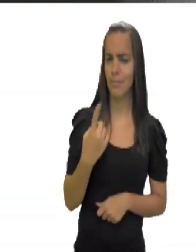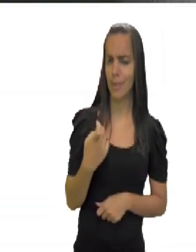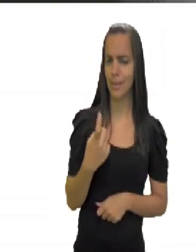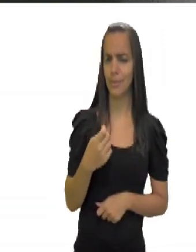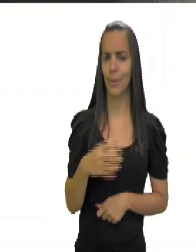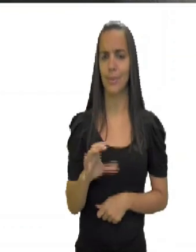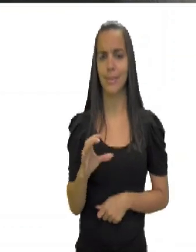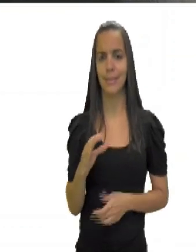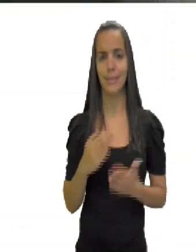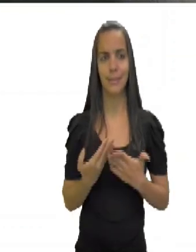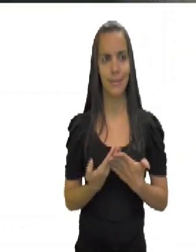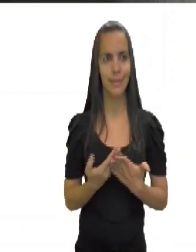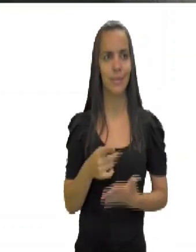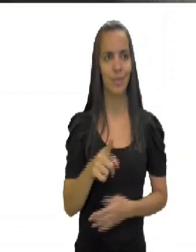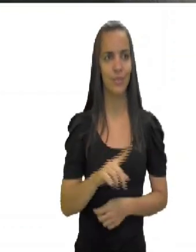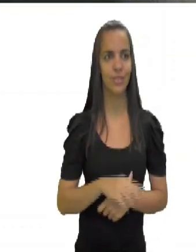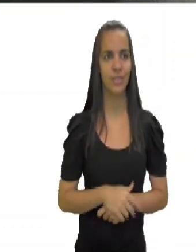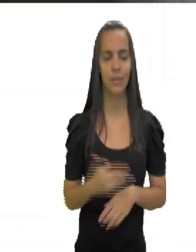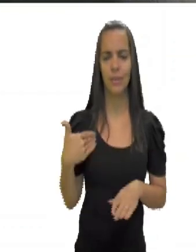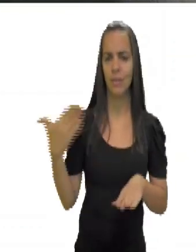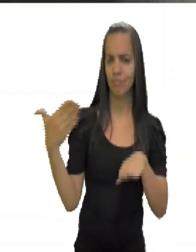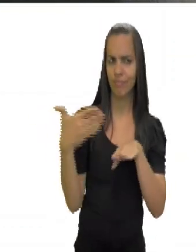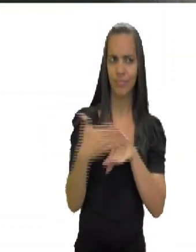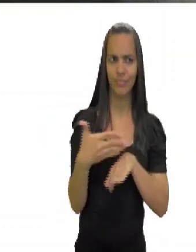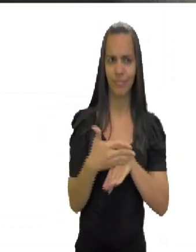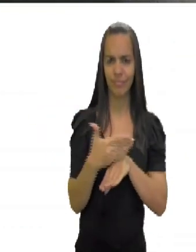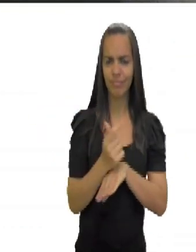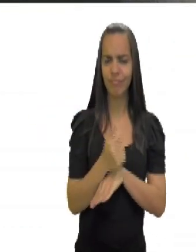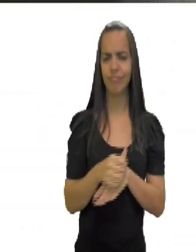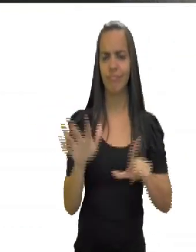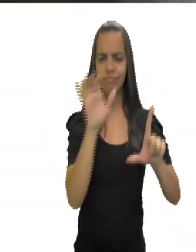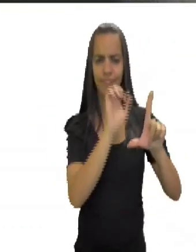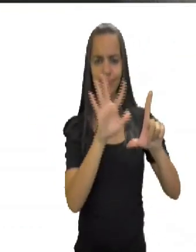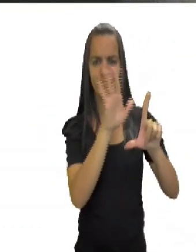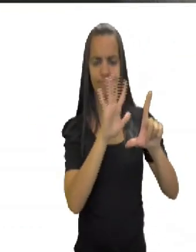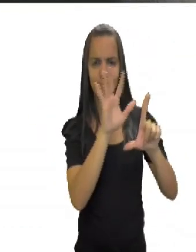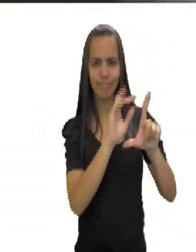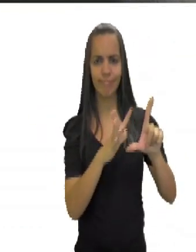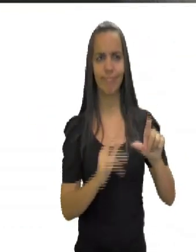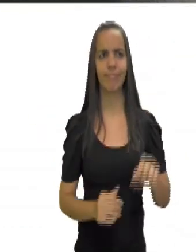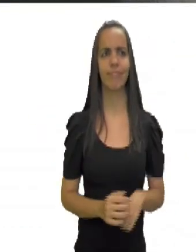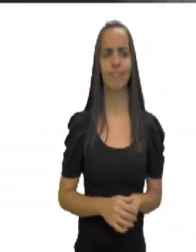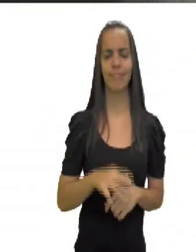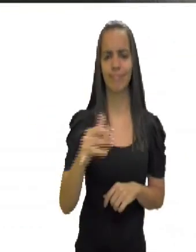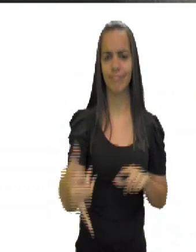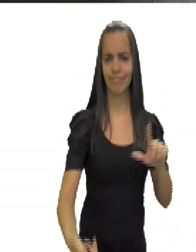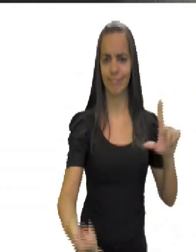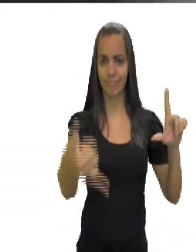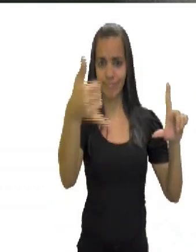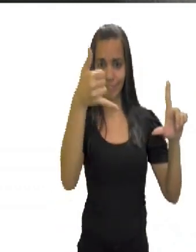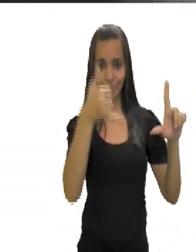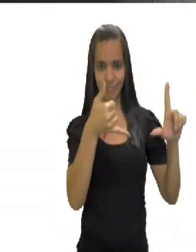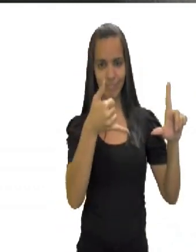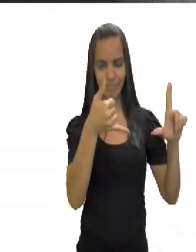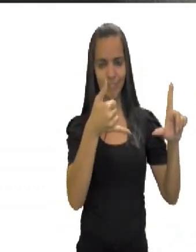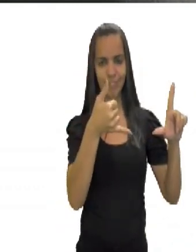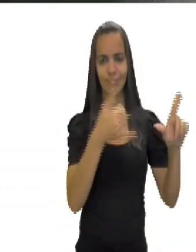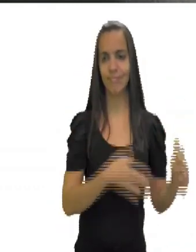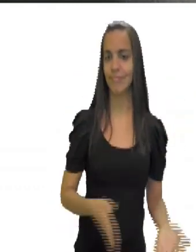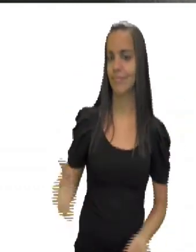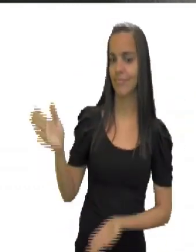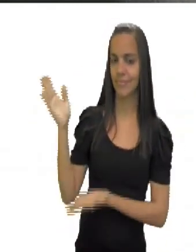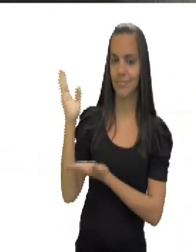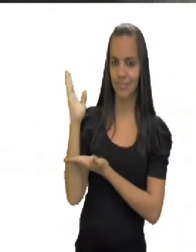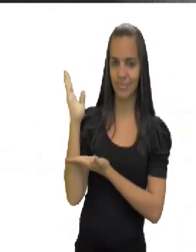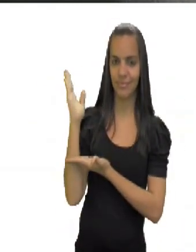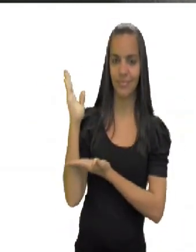você. E para acessar nossas atividades na plataforma SMED GV, basta apontar a câmera do seu celular na